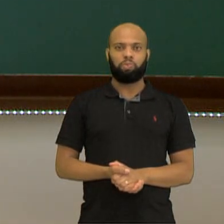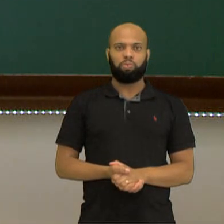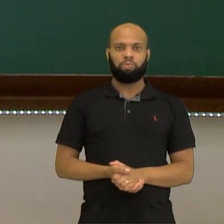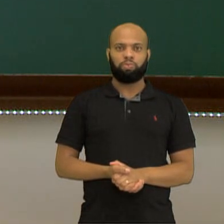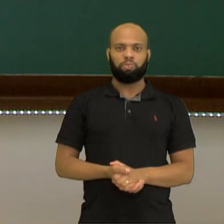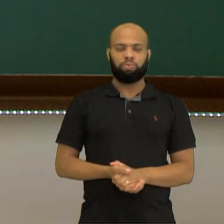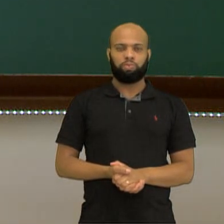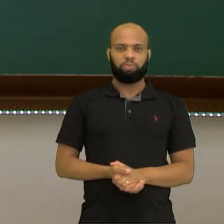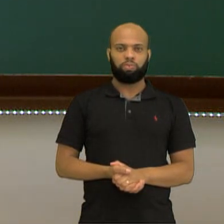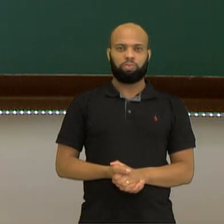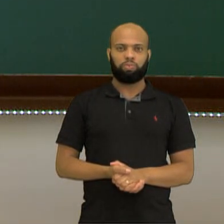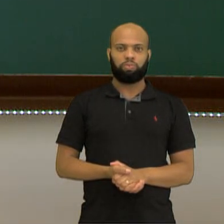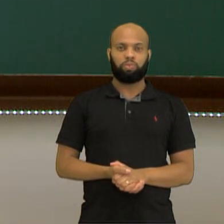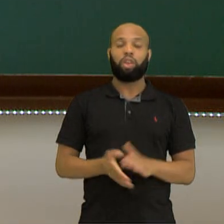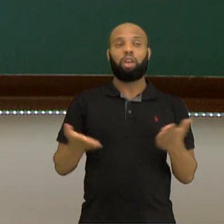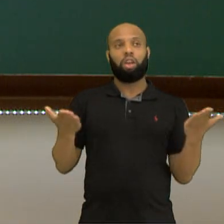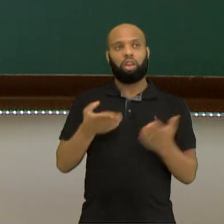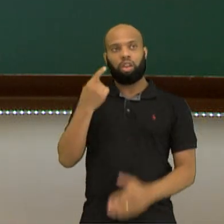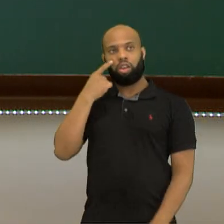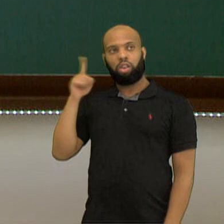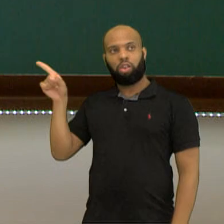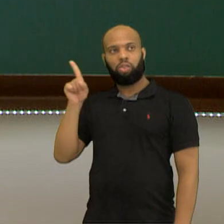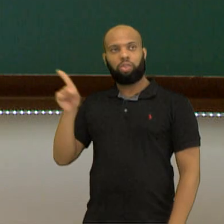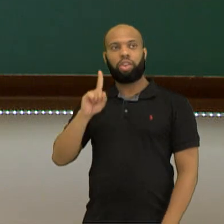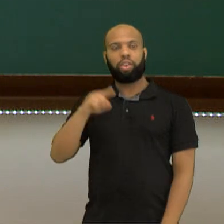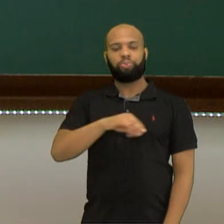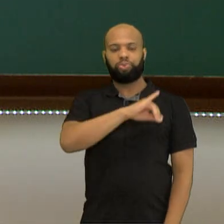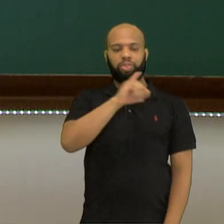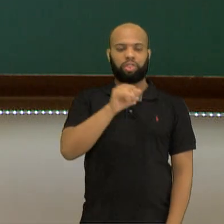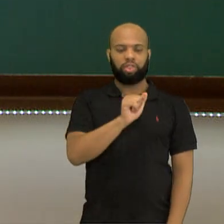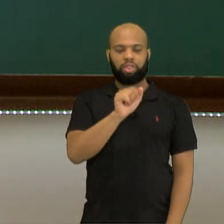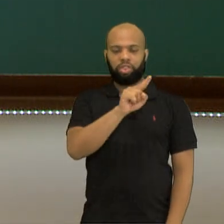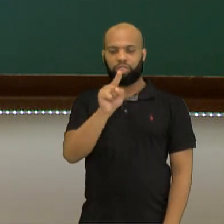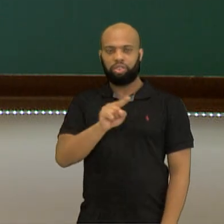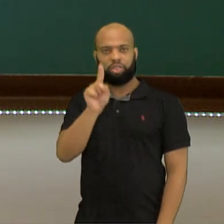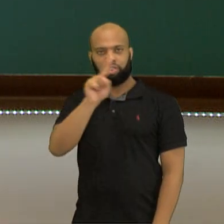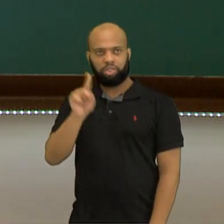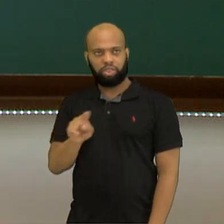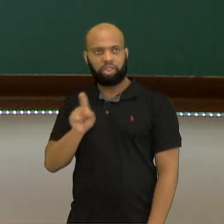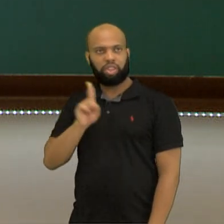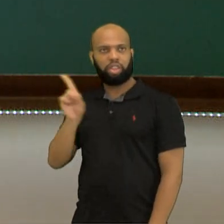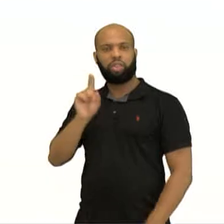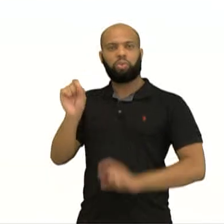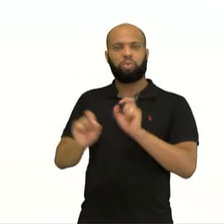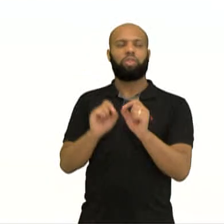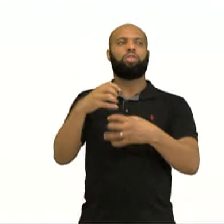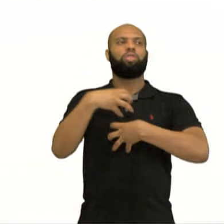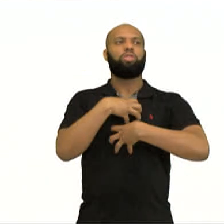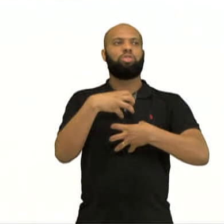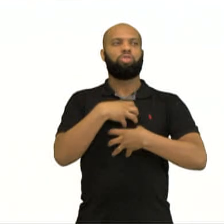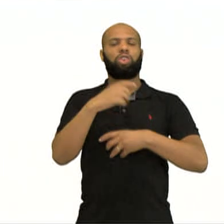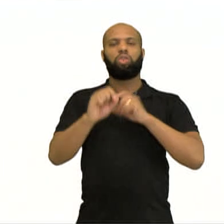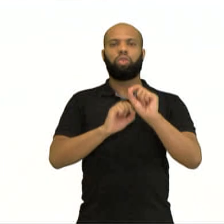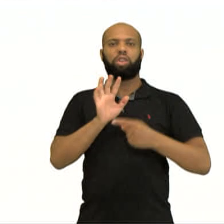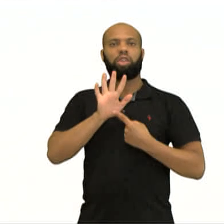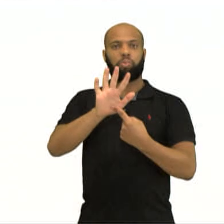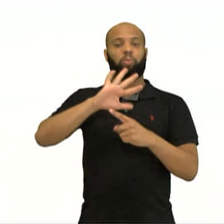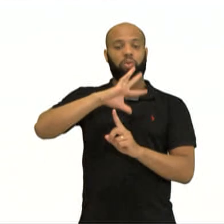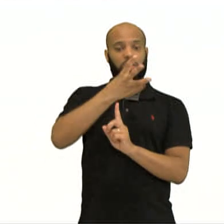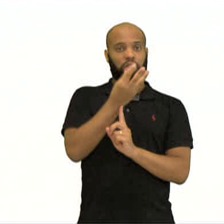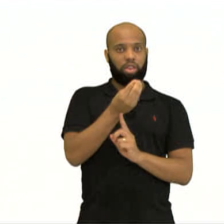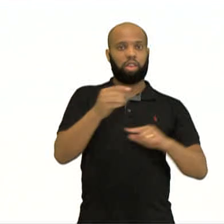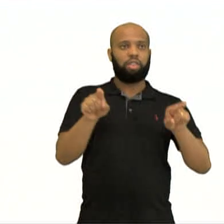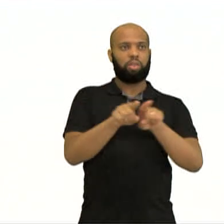agora? Olha aí, galera, o jazz, ele é uma manifestação